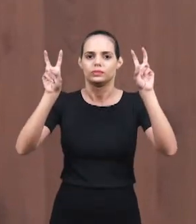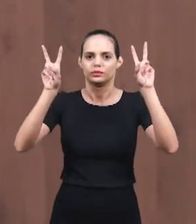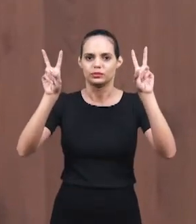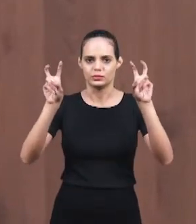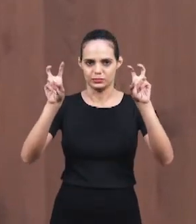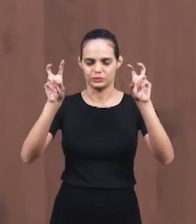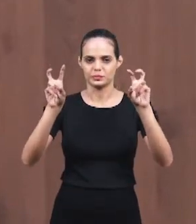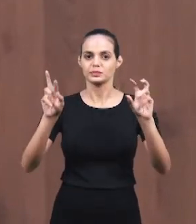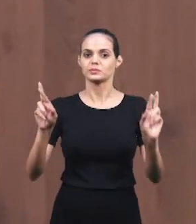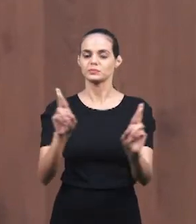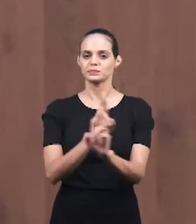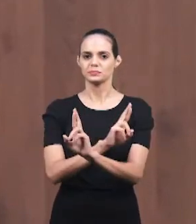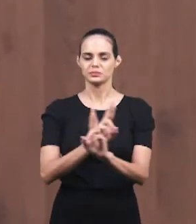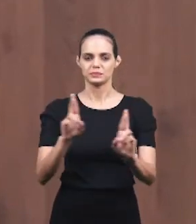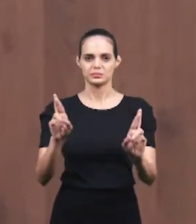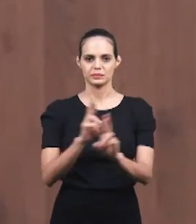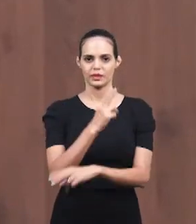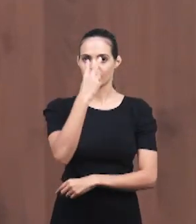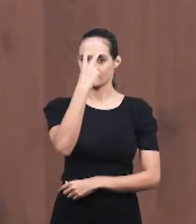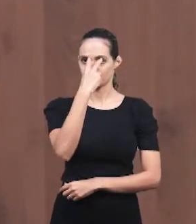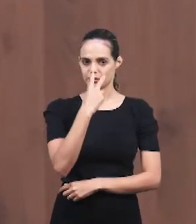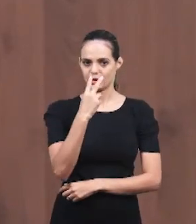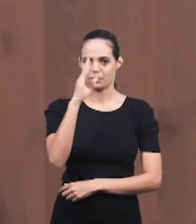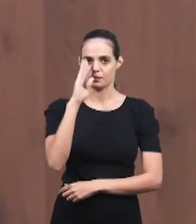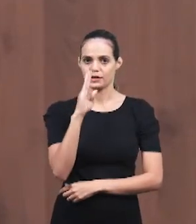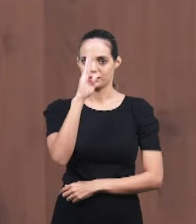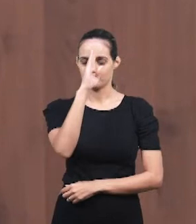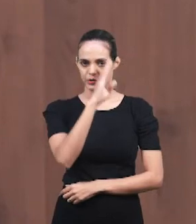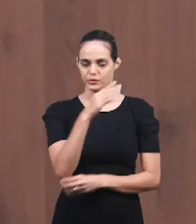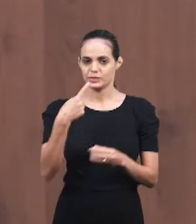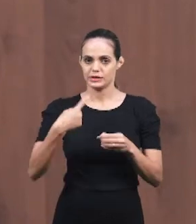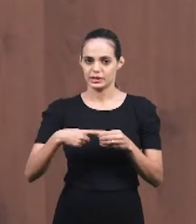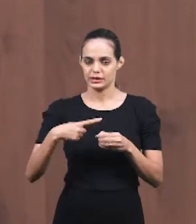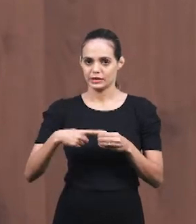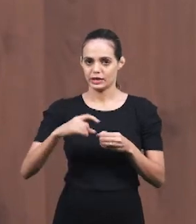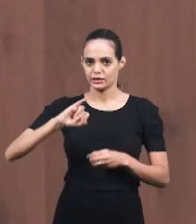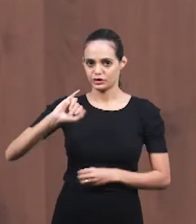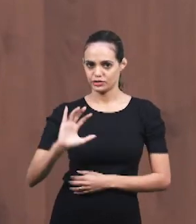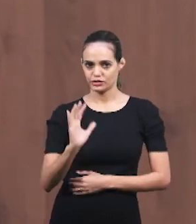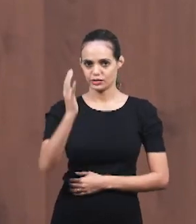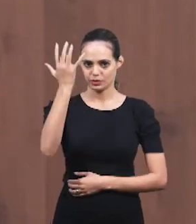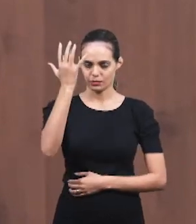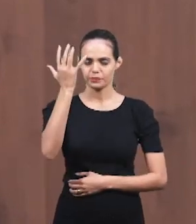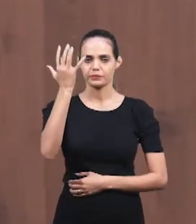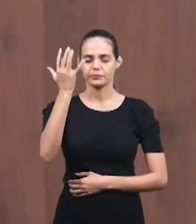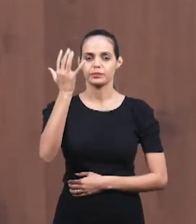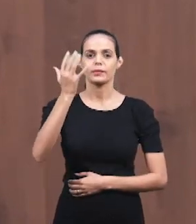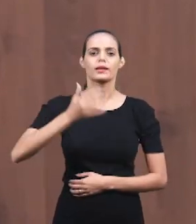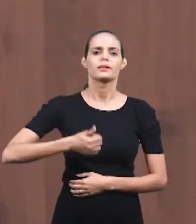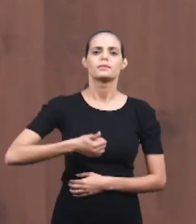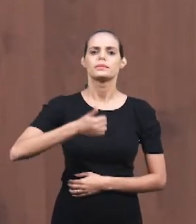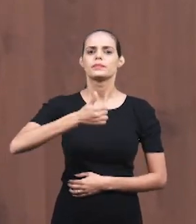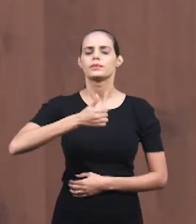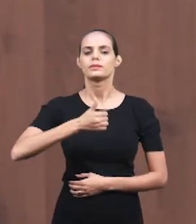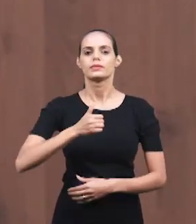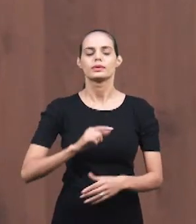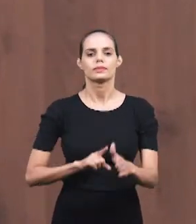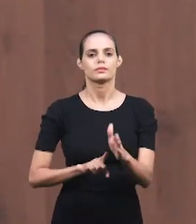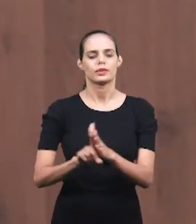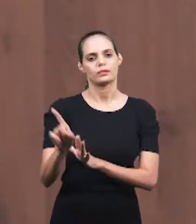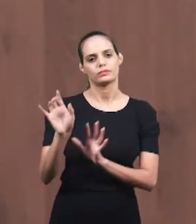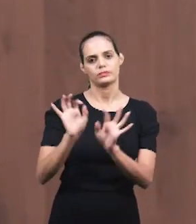aqui, relacionado ao cego Bartimeu em Jericó. E vamos então à nossa primeira pergunta, que